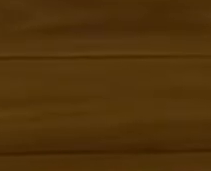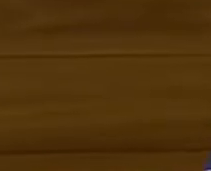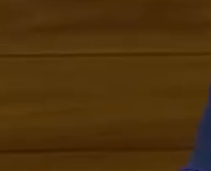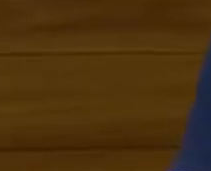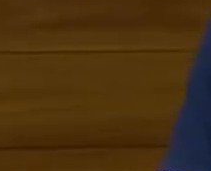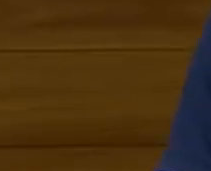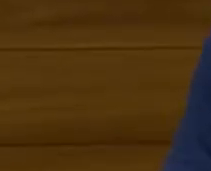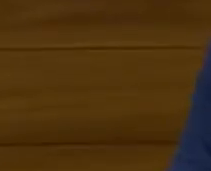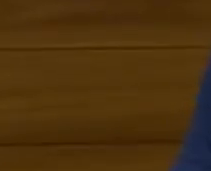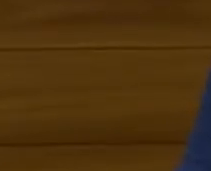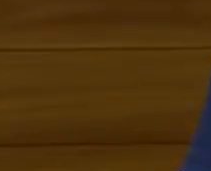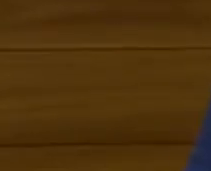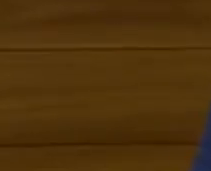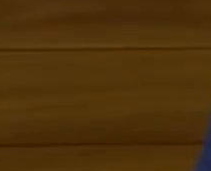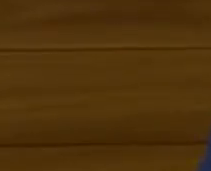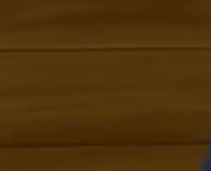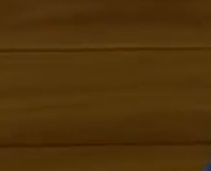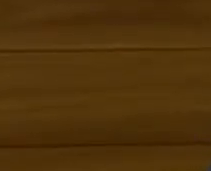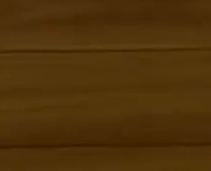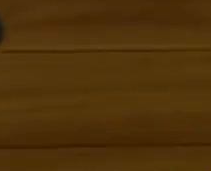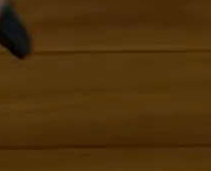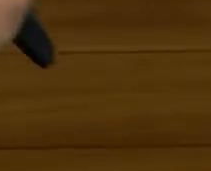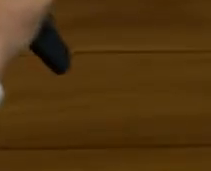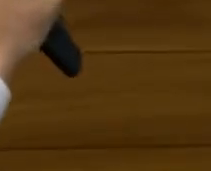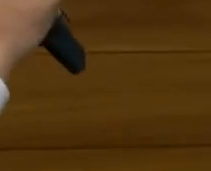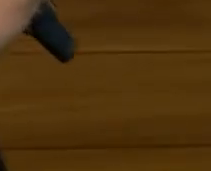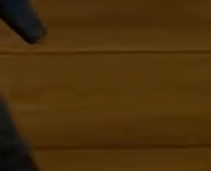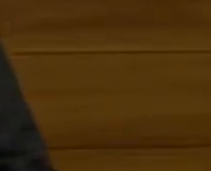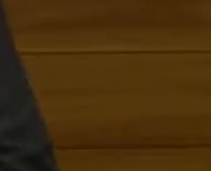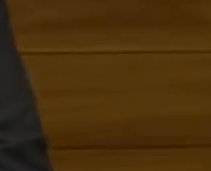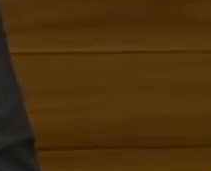para atender uma cidade com 700 mil